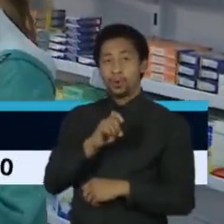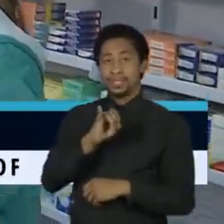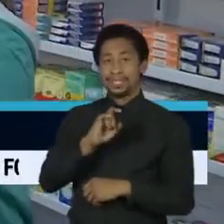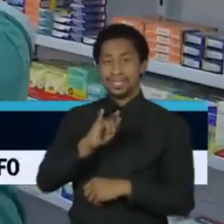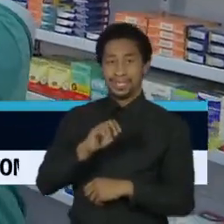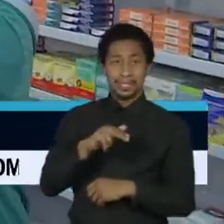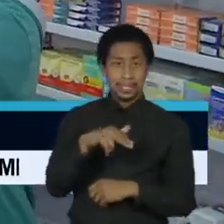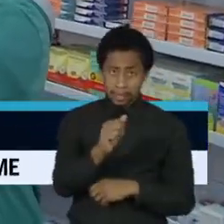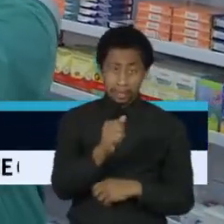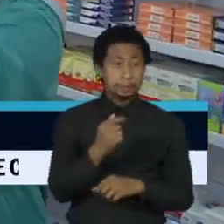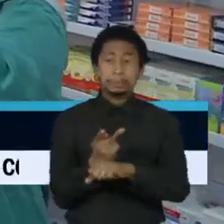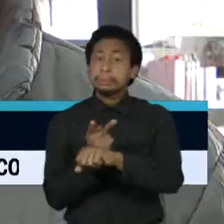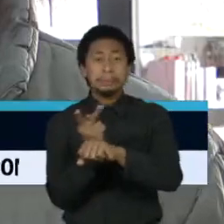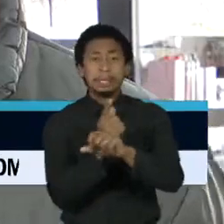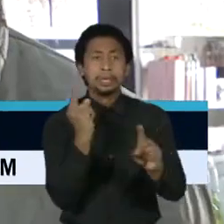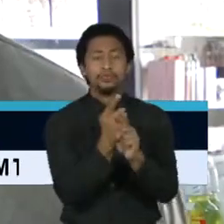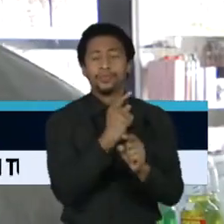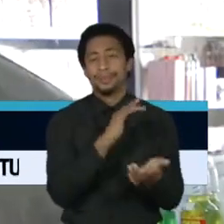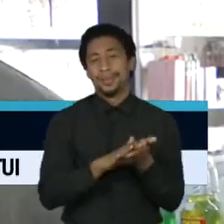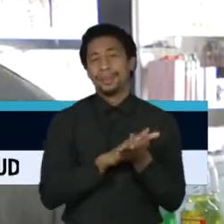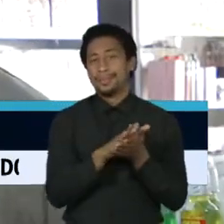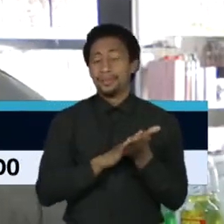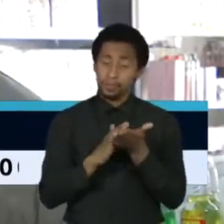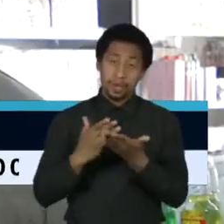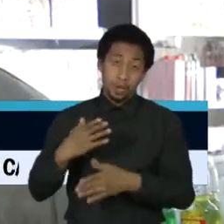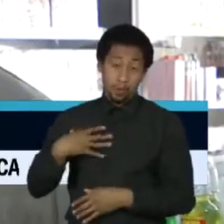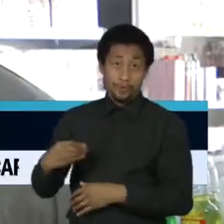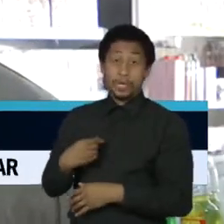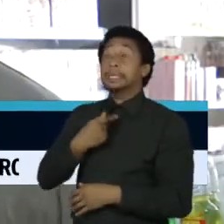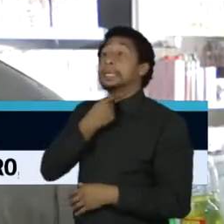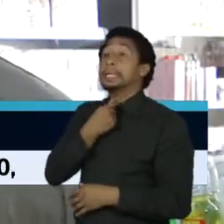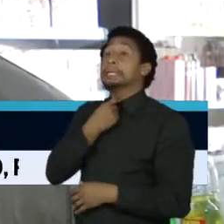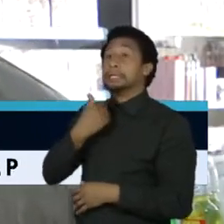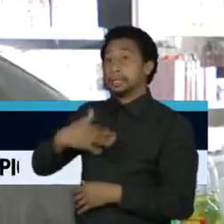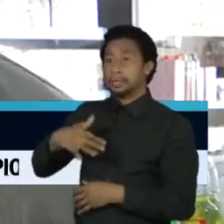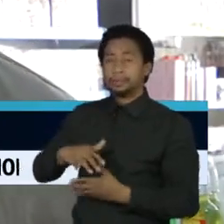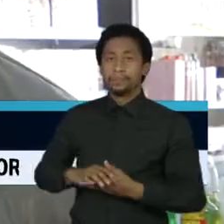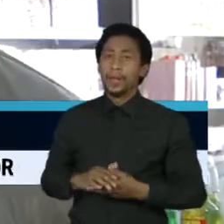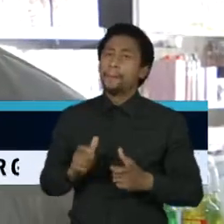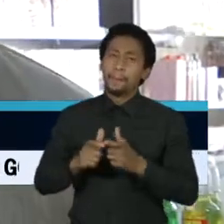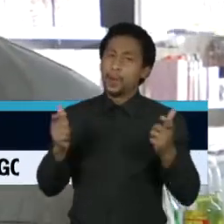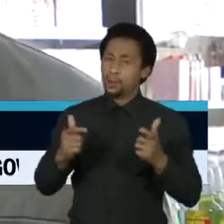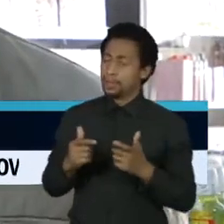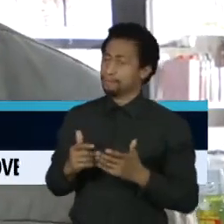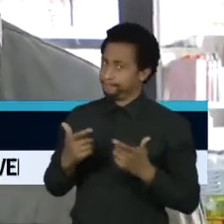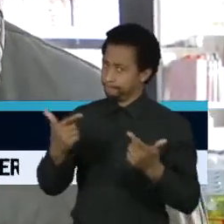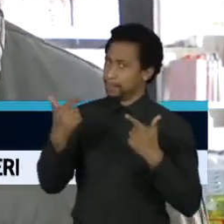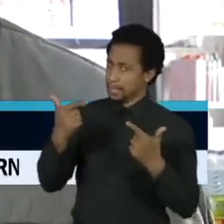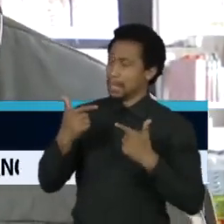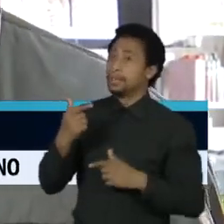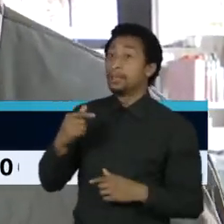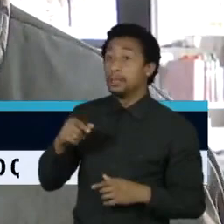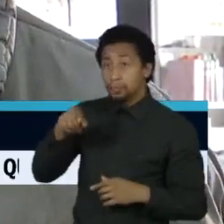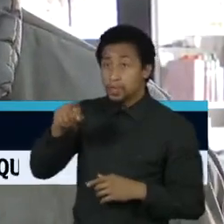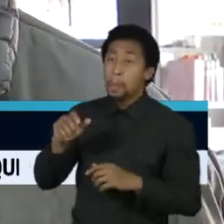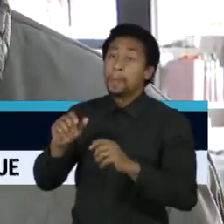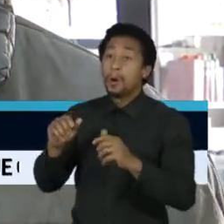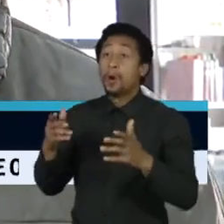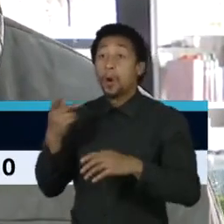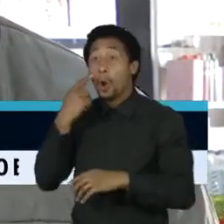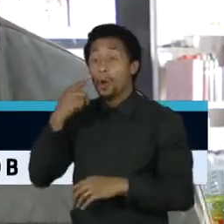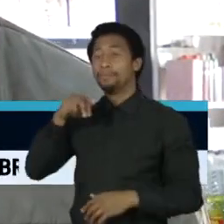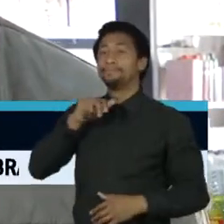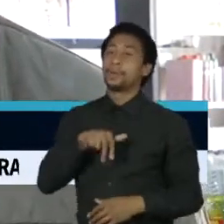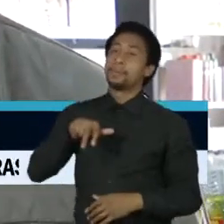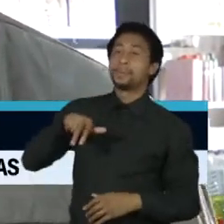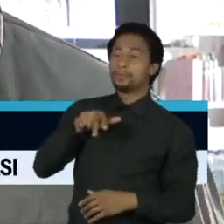E mais uma vez, não achou. Em várias que eu fui, o pessoal fazia piada. Falou, provavelmente você possa achar uma nota de 100 reais no chão, mas